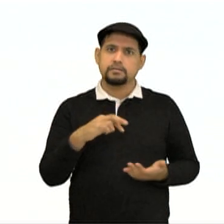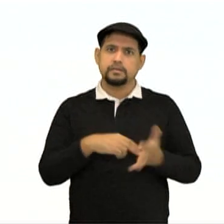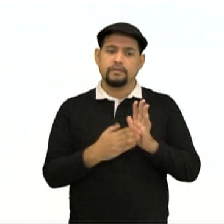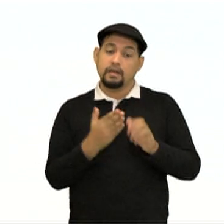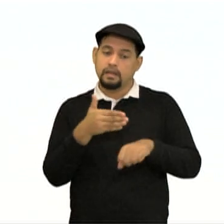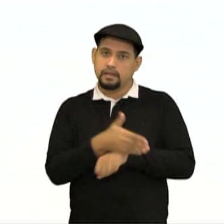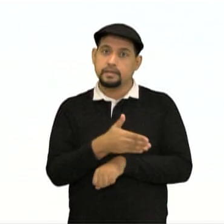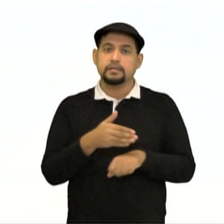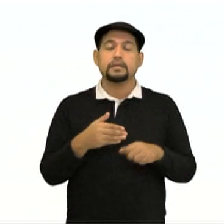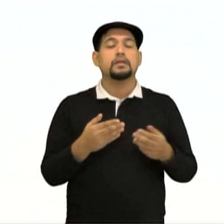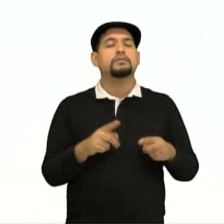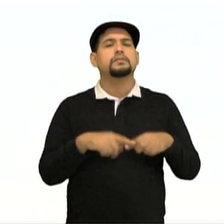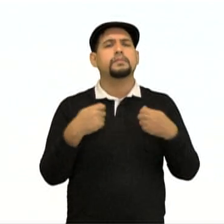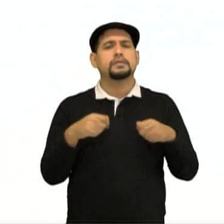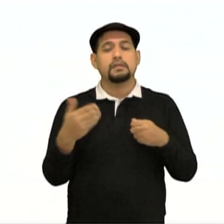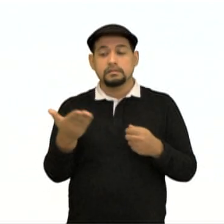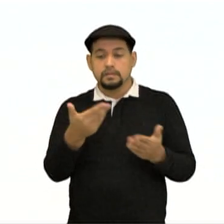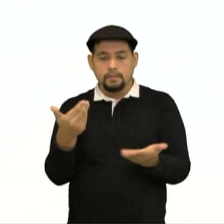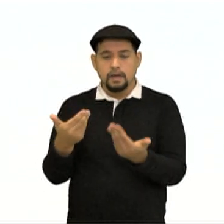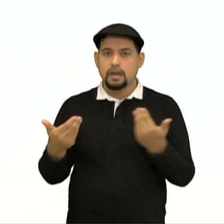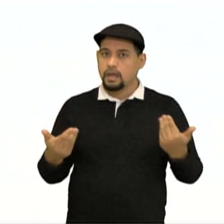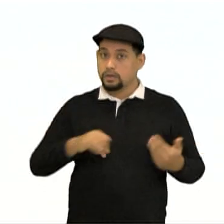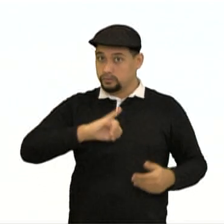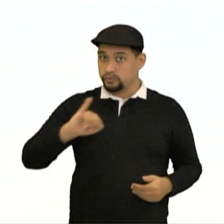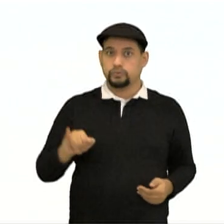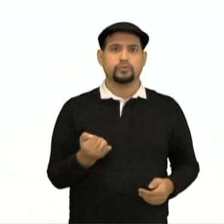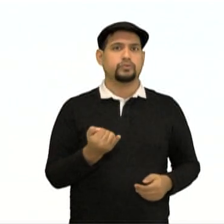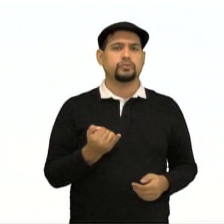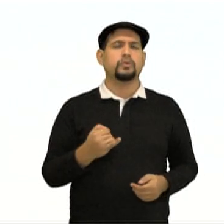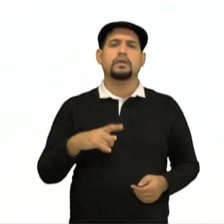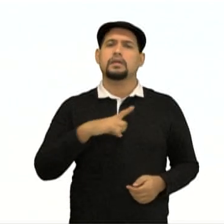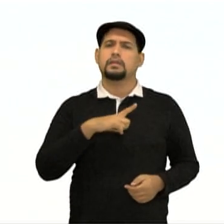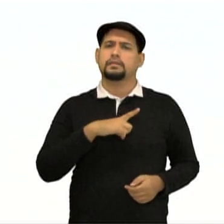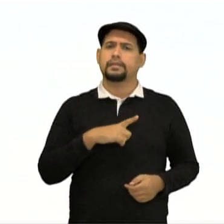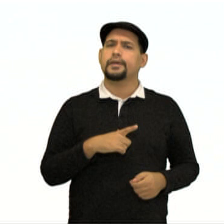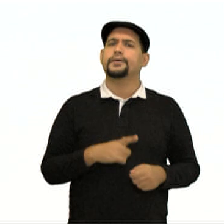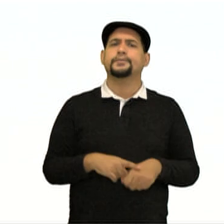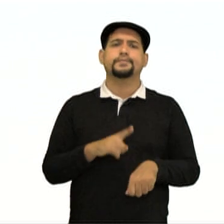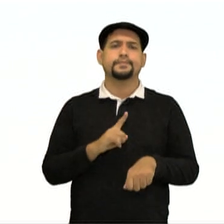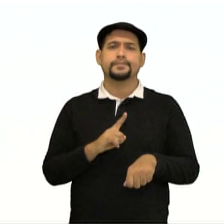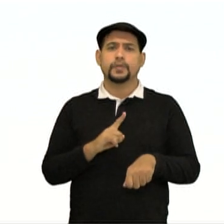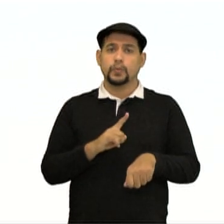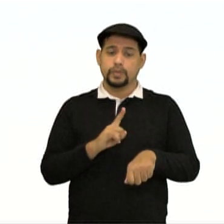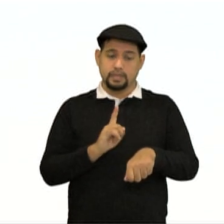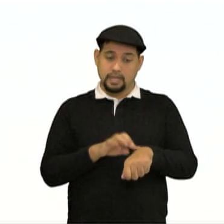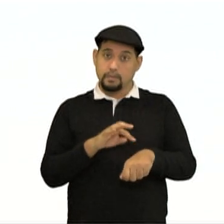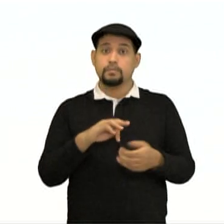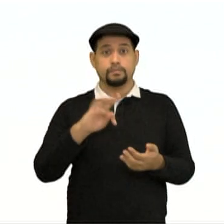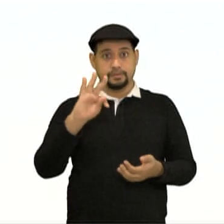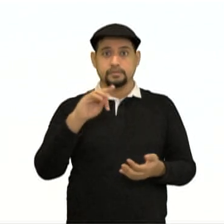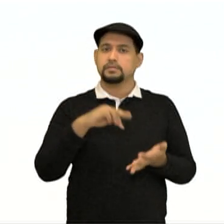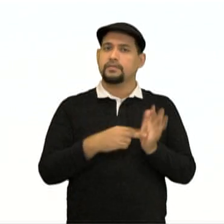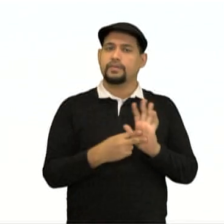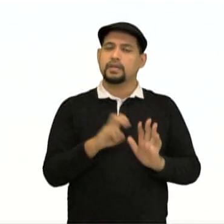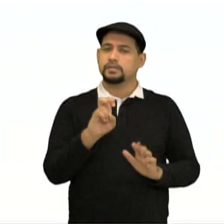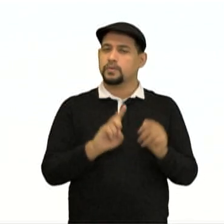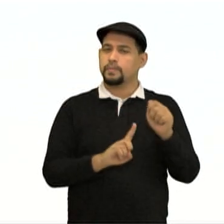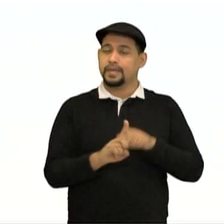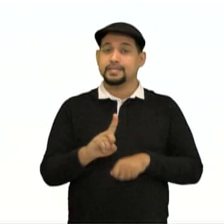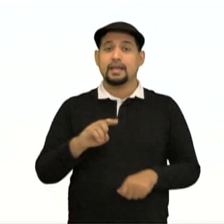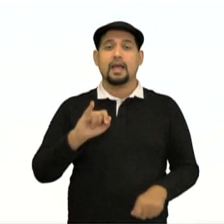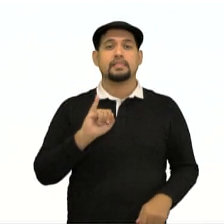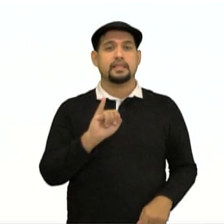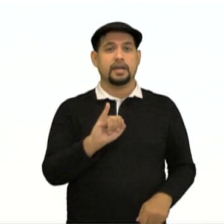Separar os dados que a gente tem. Nós temos o juro, temos o tempo, que é em 5 meses, e temos a taxa, que é de